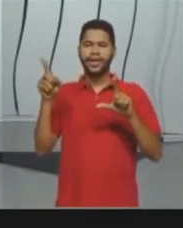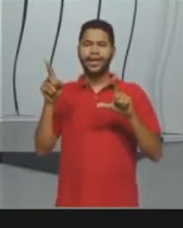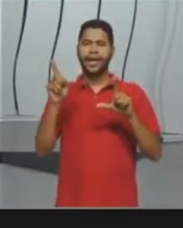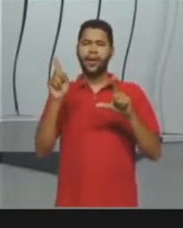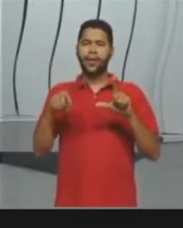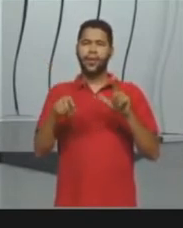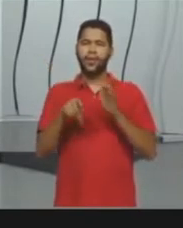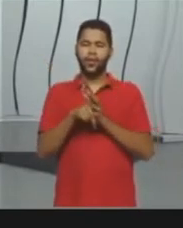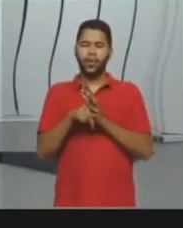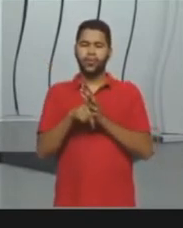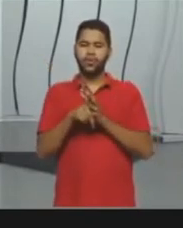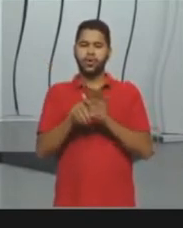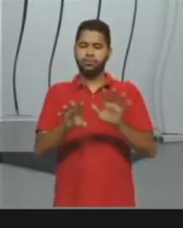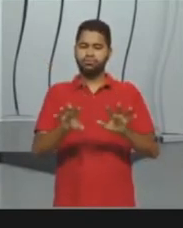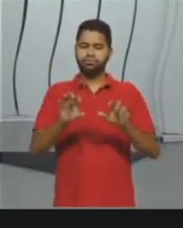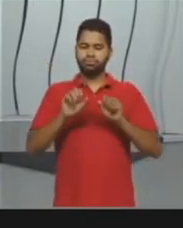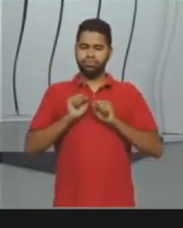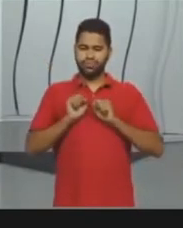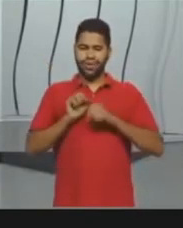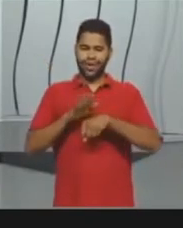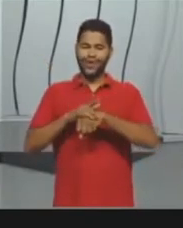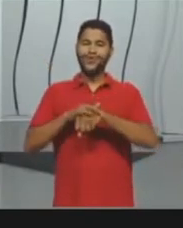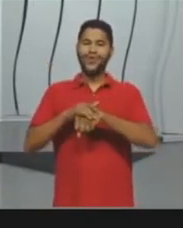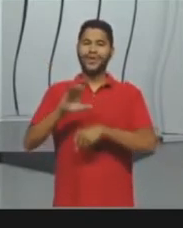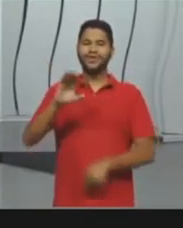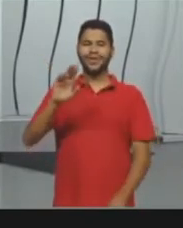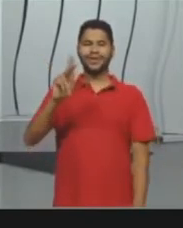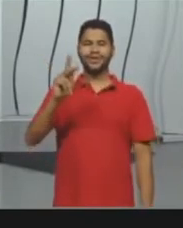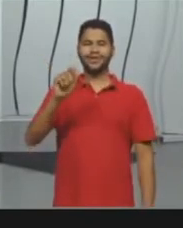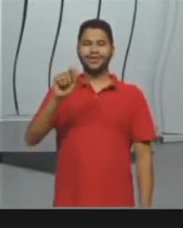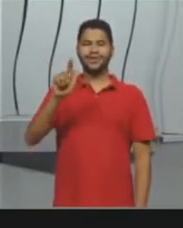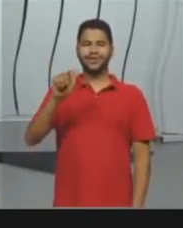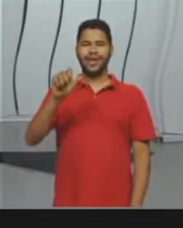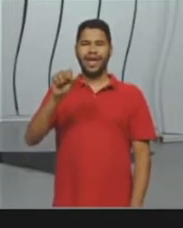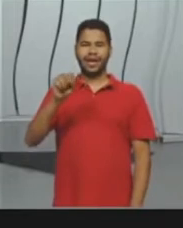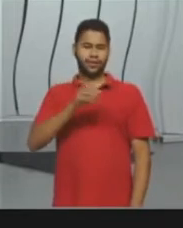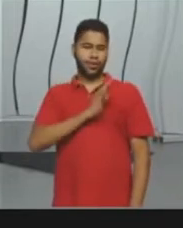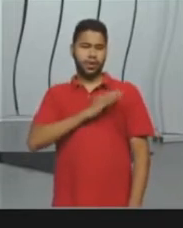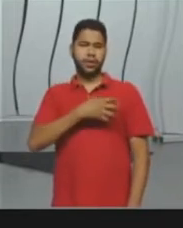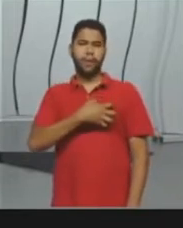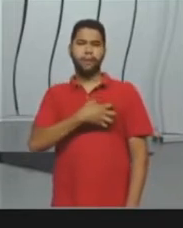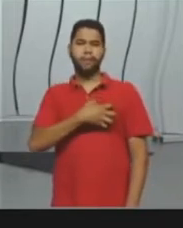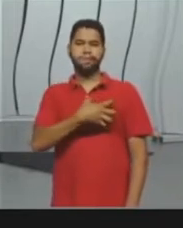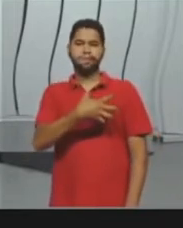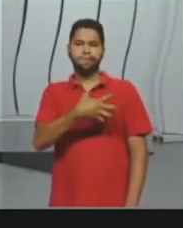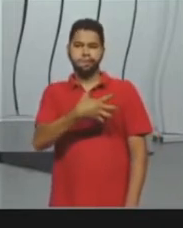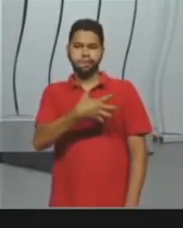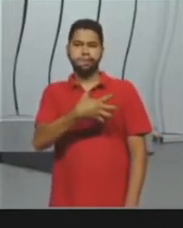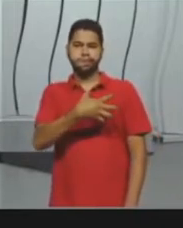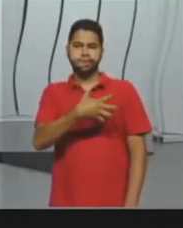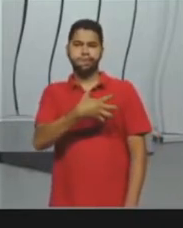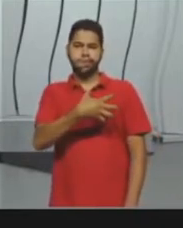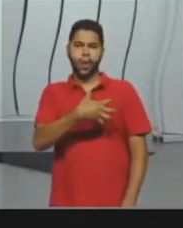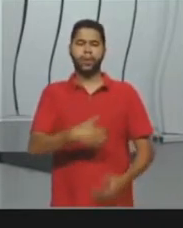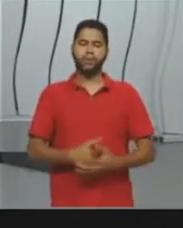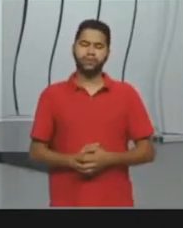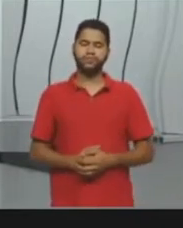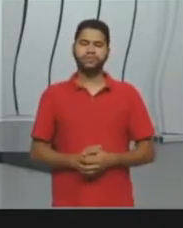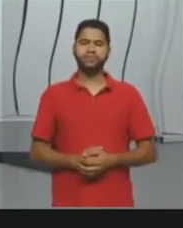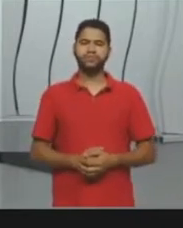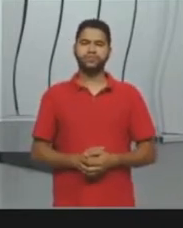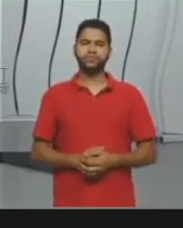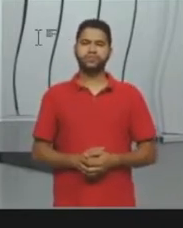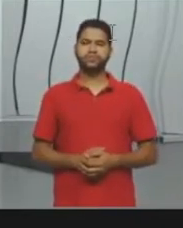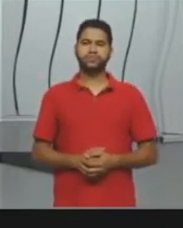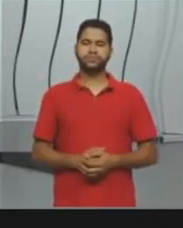doença que é muito conhecida por causa de causar um inchaço no coração. O coração ia aumentando de volume à medida que os